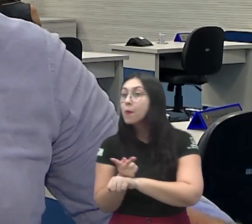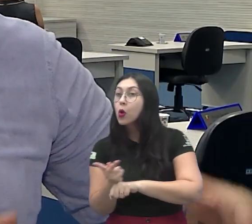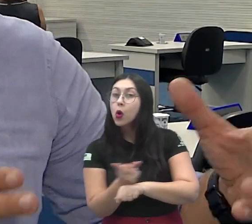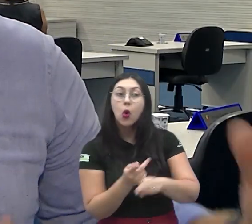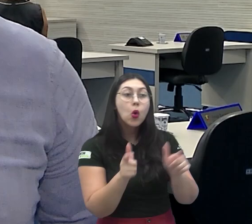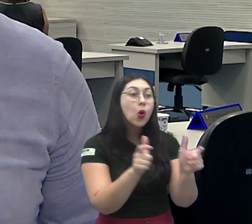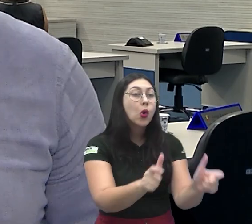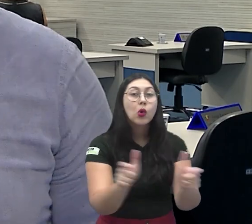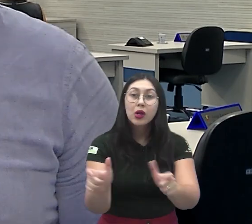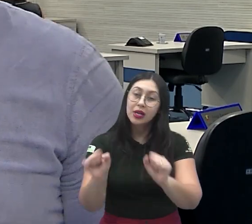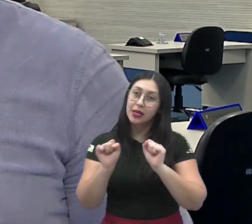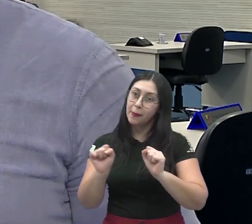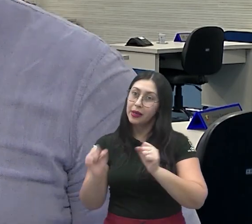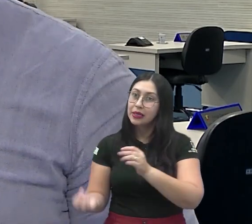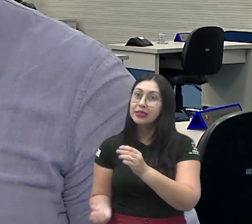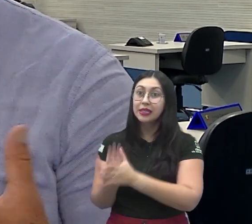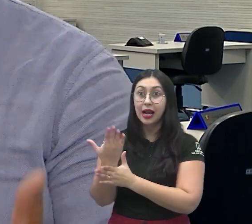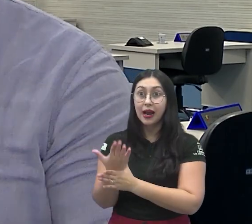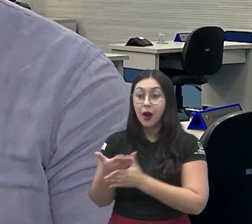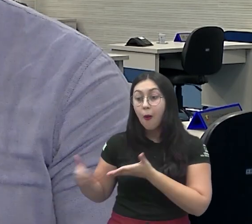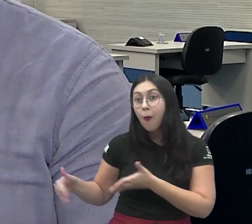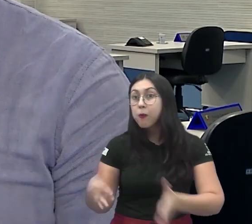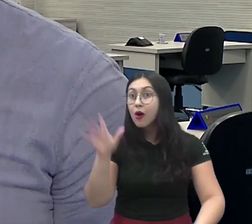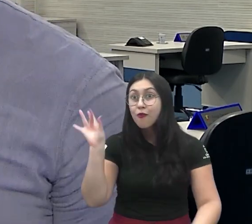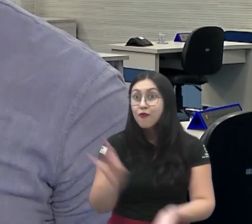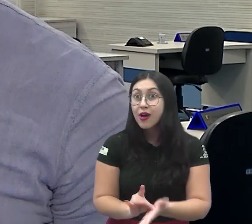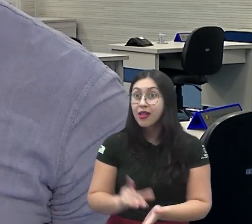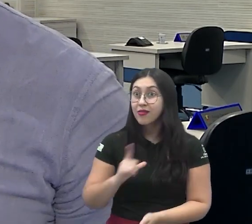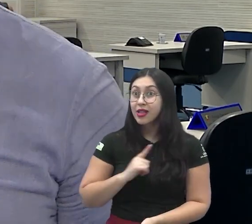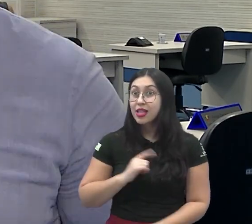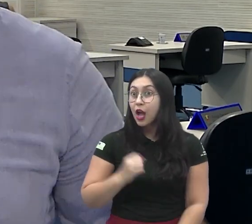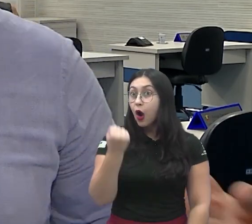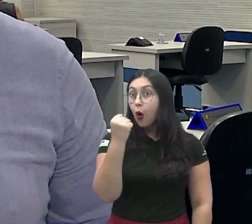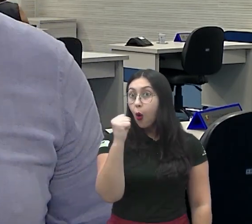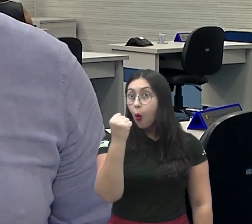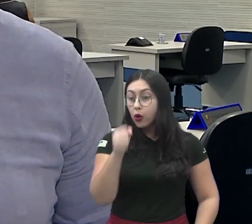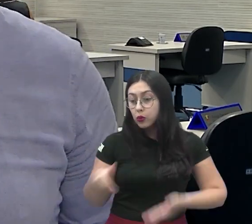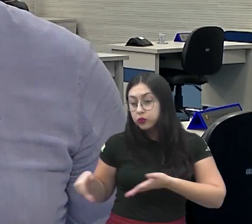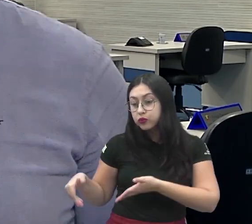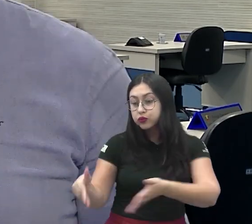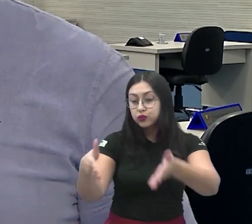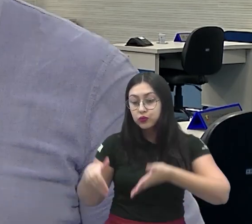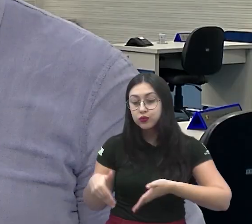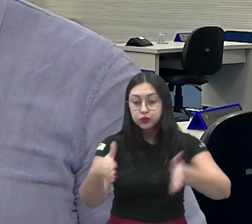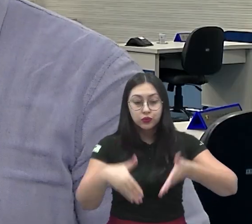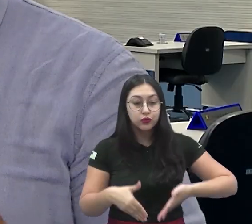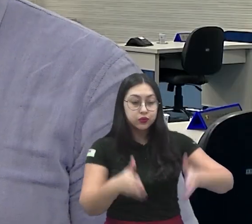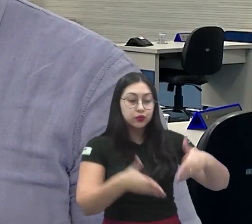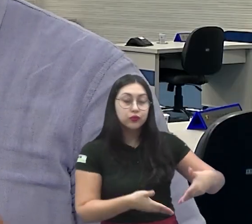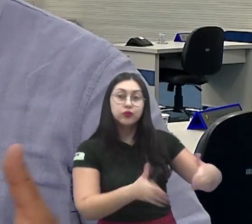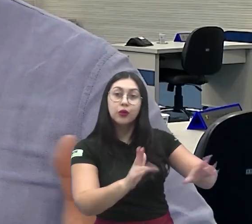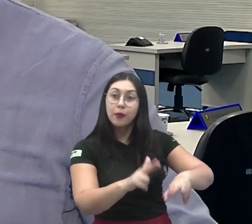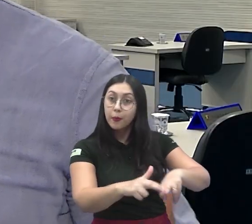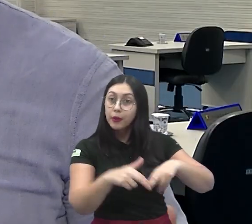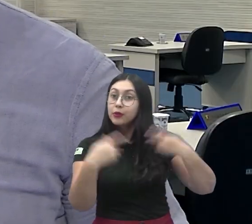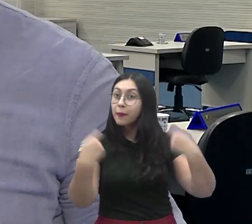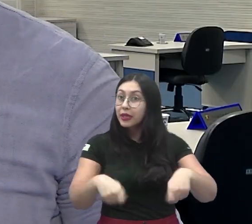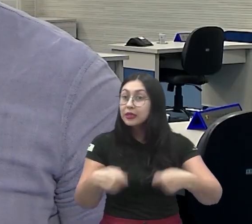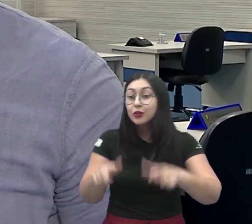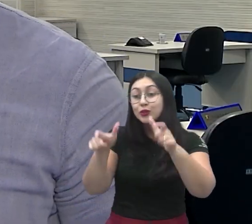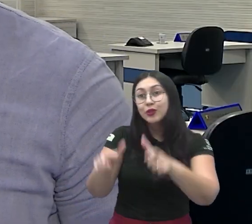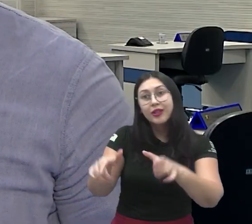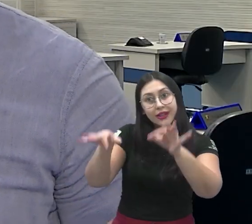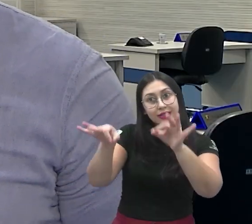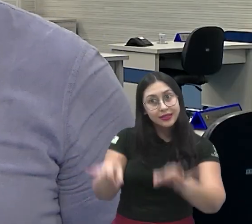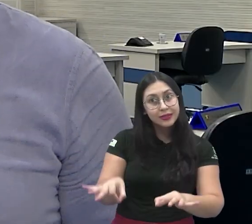trabalhando, olhando vários pontos que a gente poderia implantar essa pista, né? Uma pista oficial vai ter 8 raias, então isso a gente precisa também de um